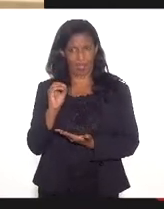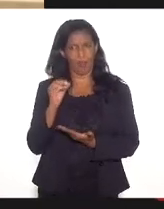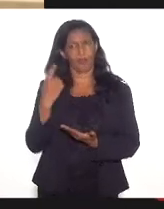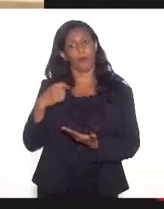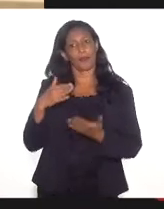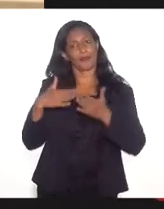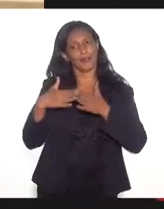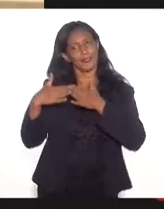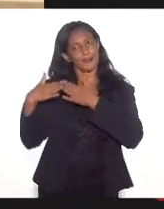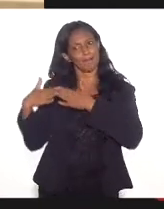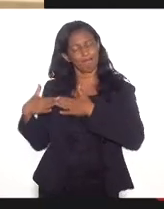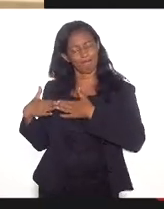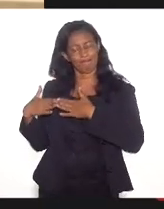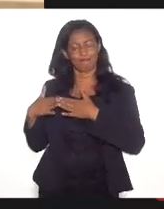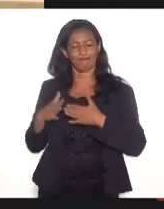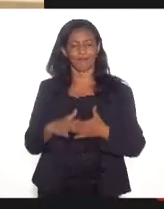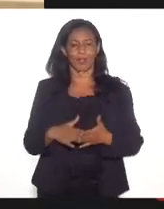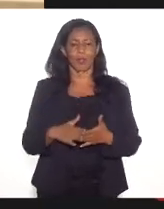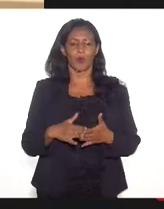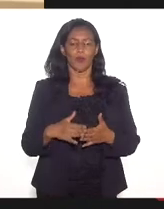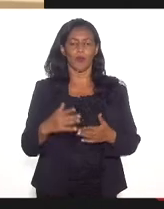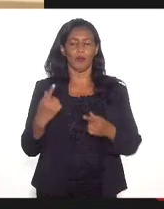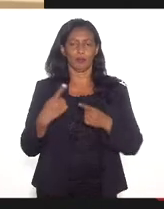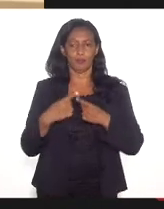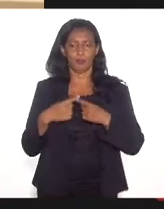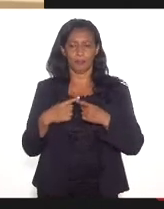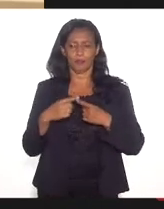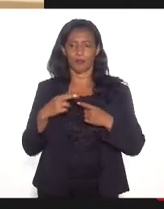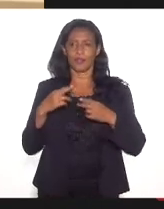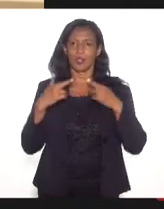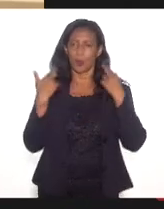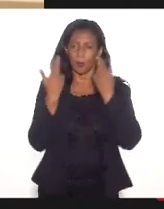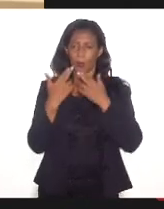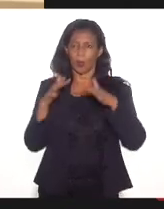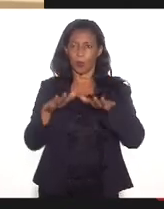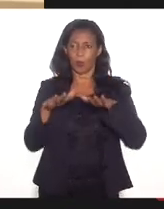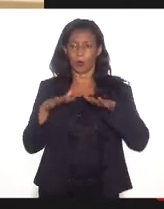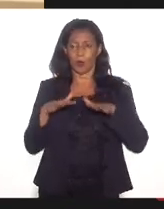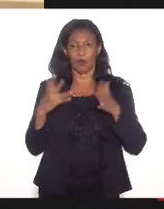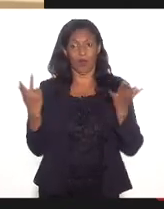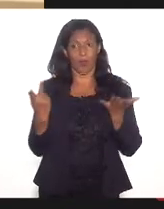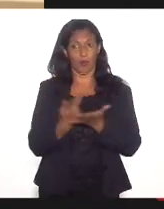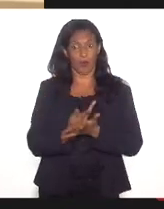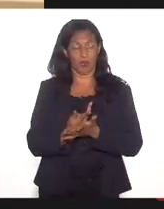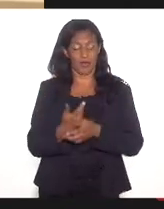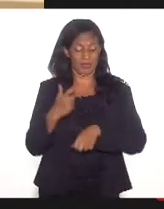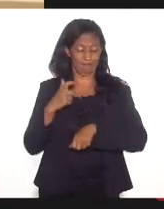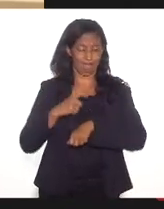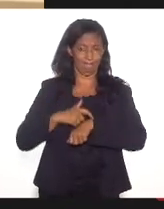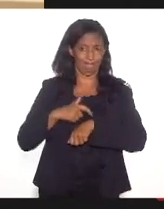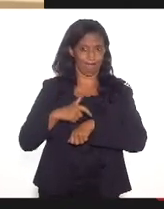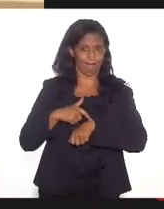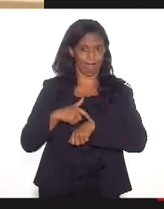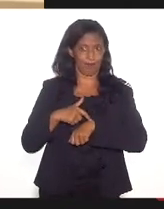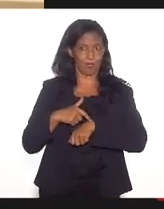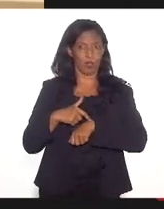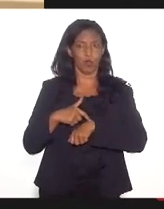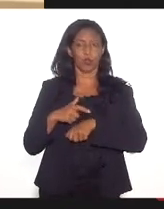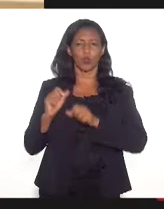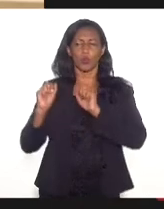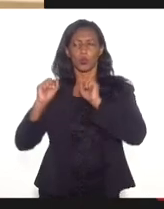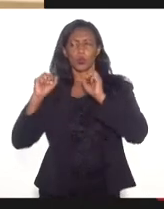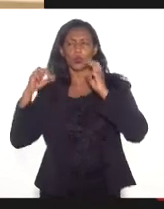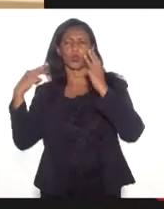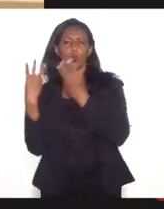ausentar por conta de uma audiência pública que vão realizar daqui a pouco sobre o destino do Canecão,